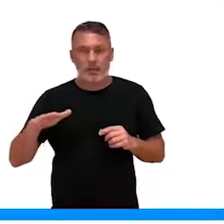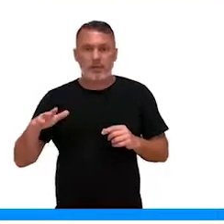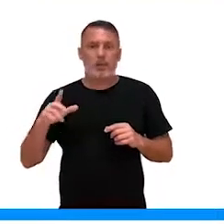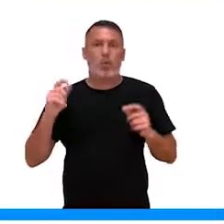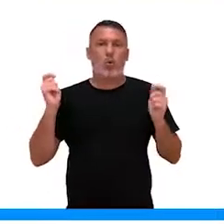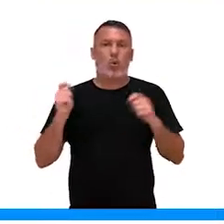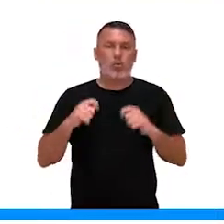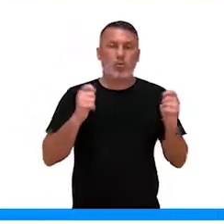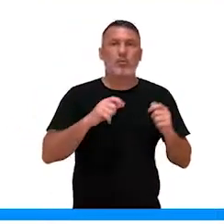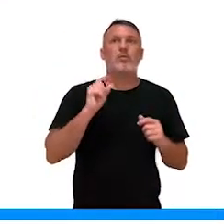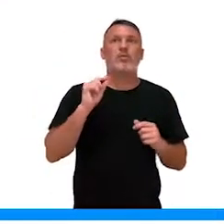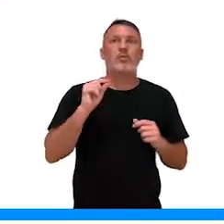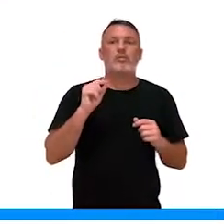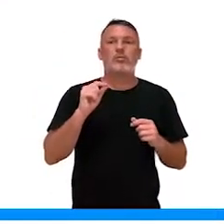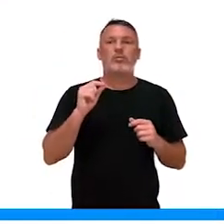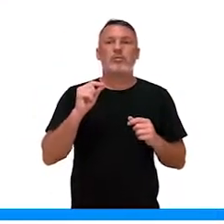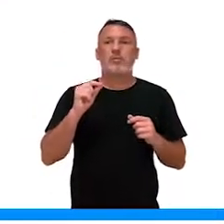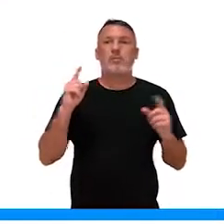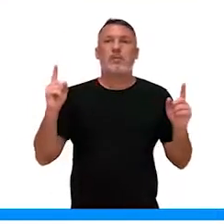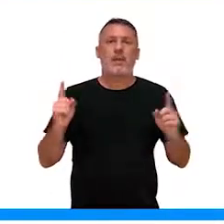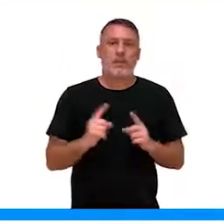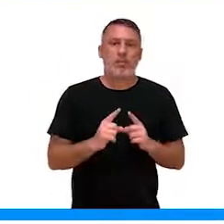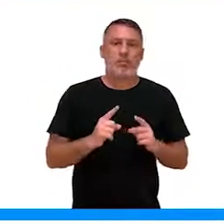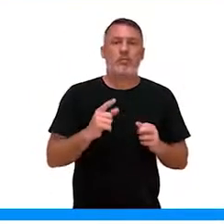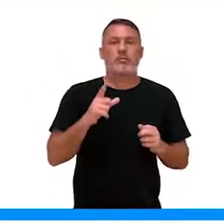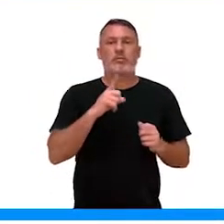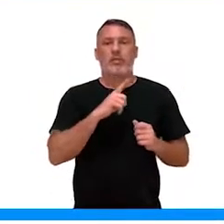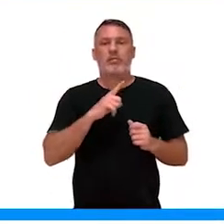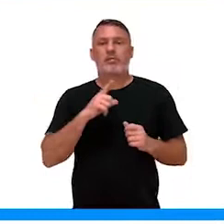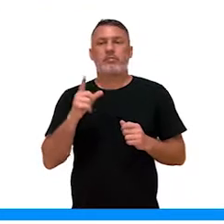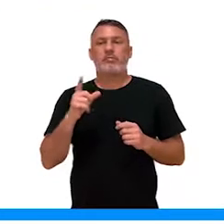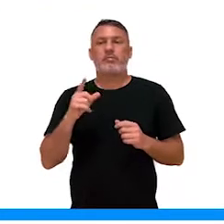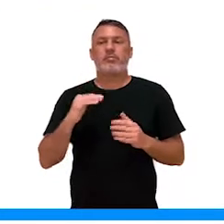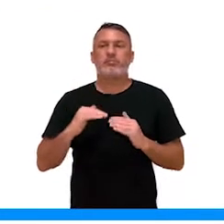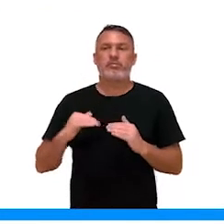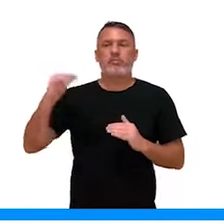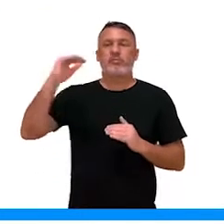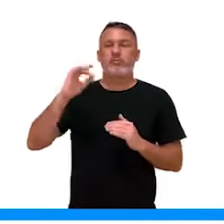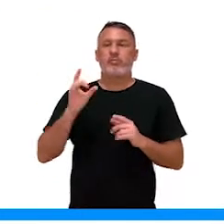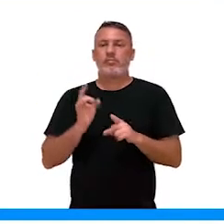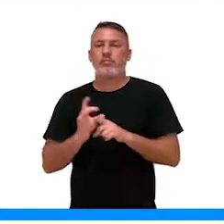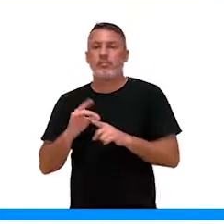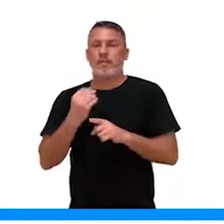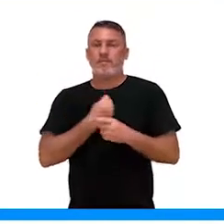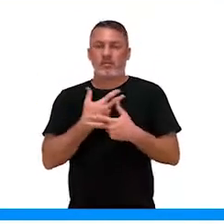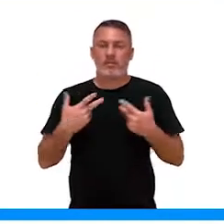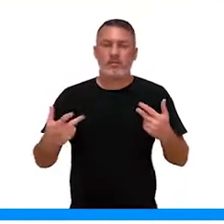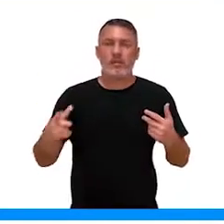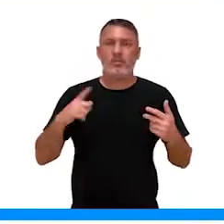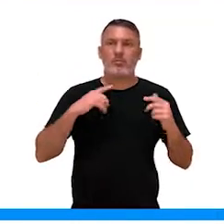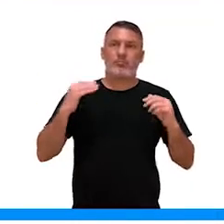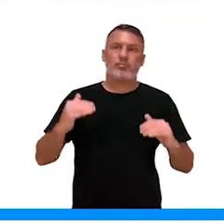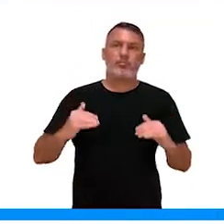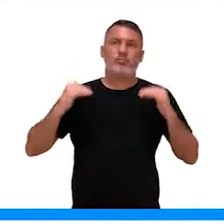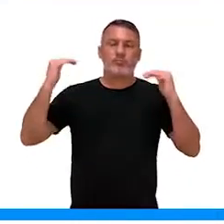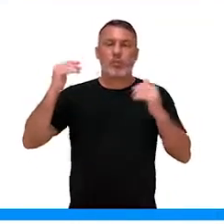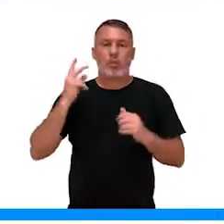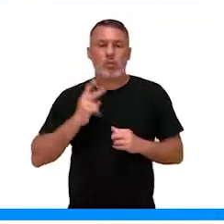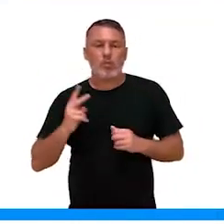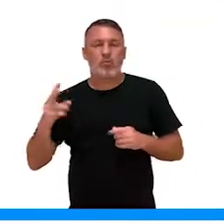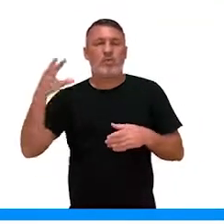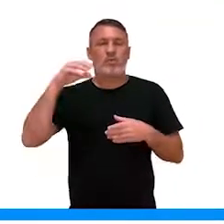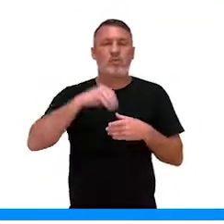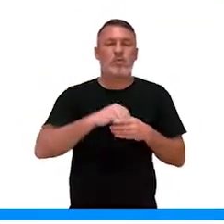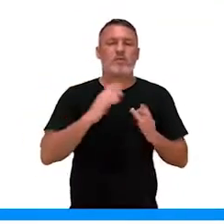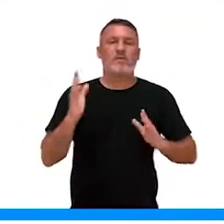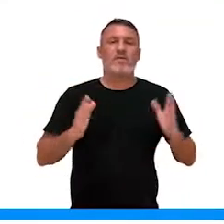a gente é criança, a quantidade hormonal é pequena, chega na puberdade, a gente tem um estopim, um ápice desses hormônios,